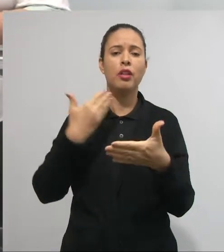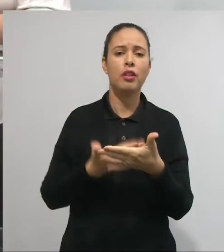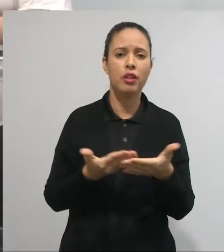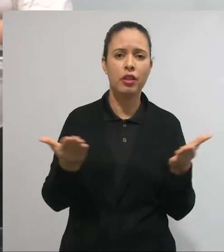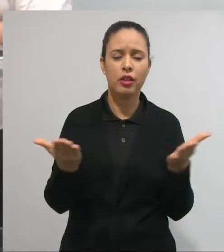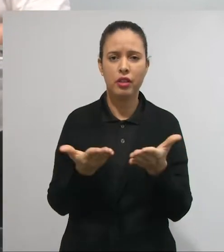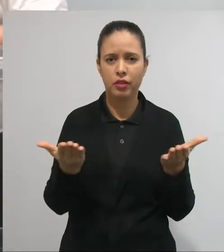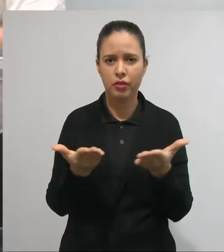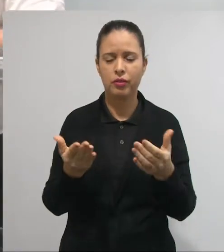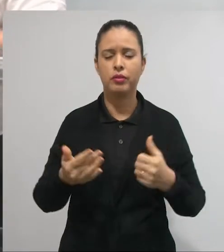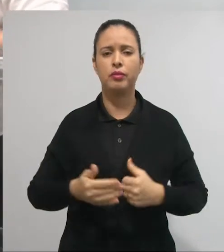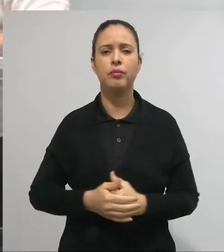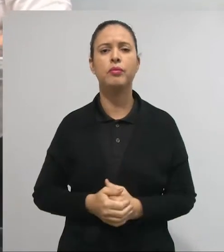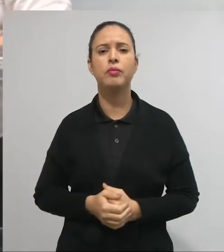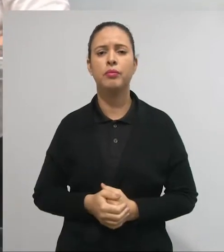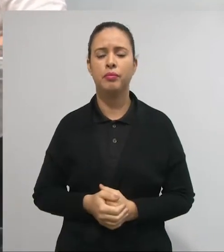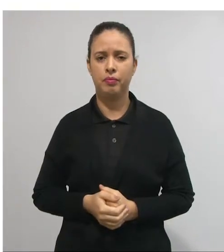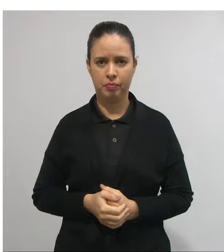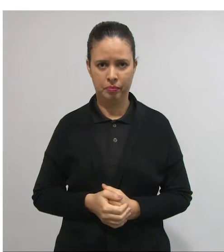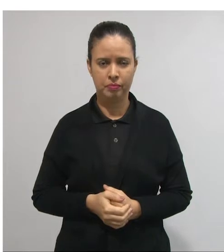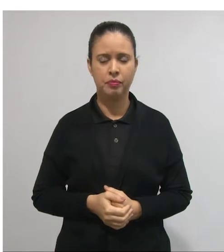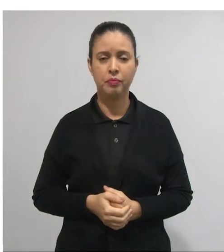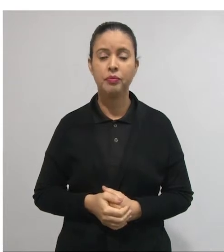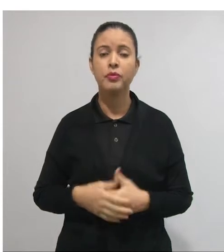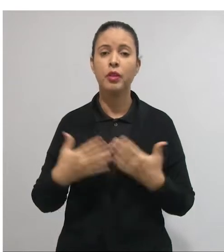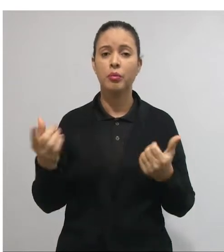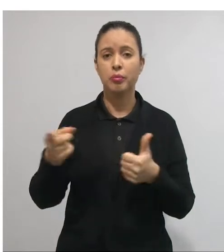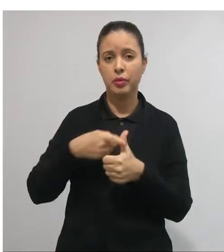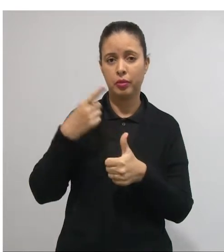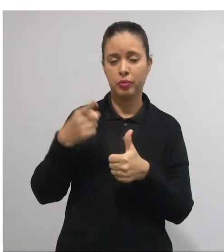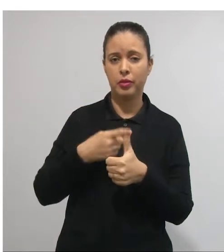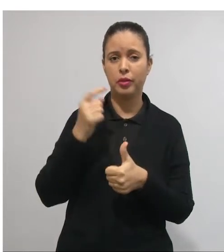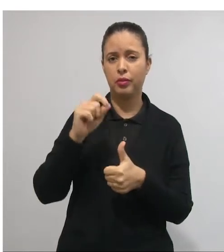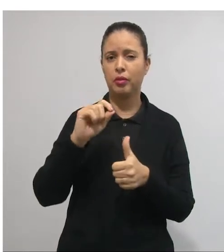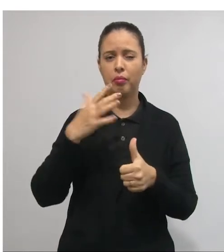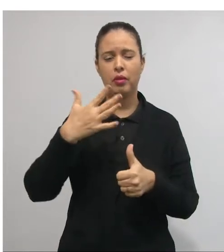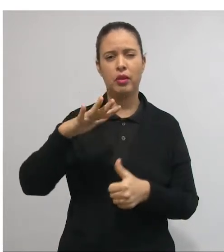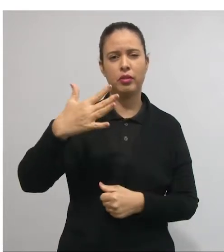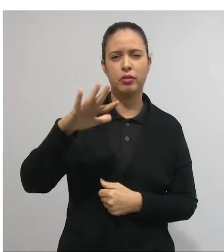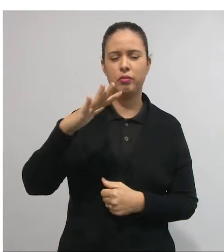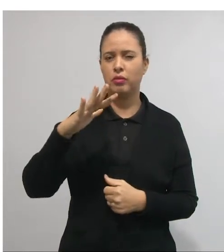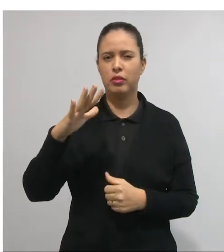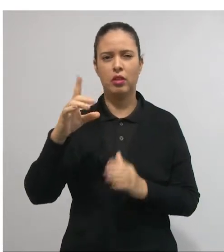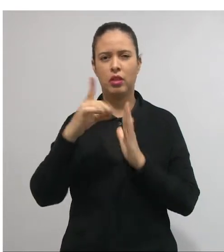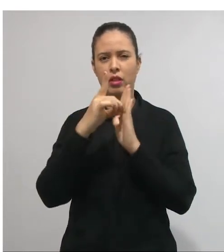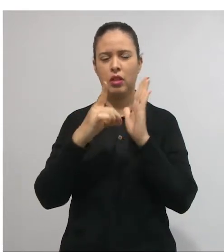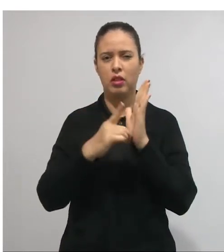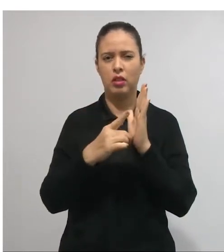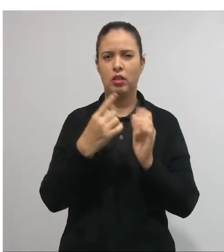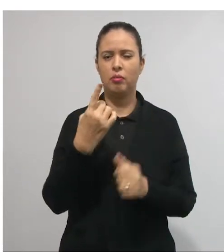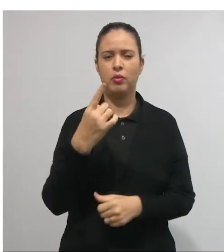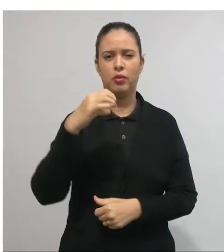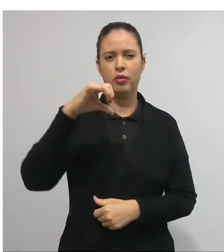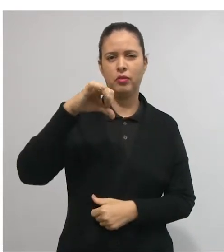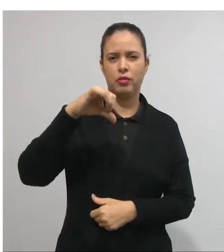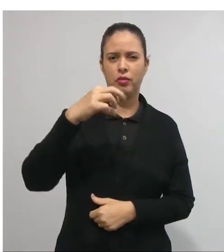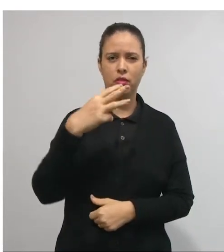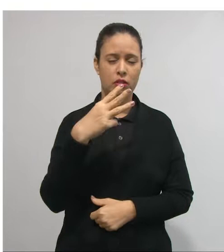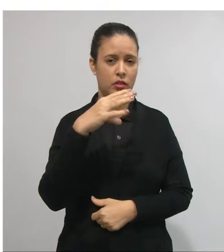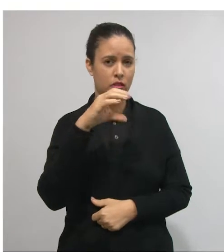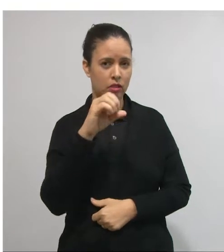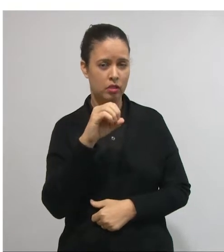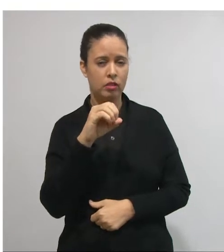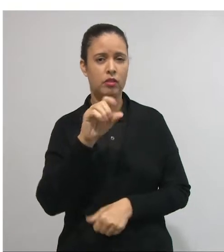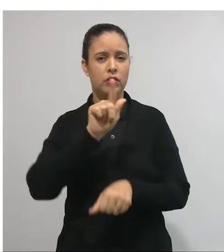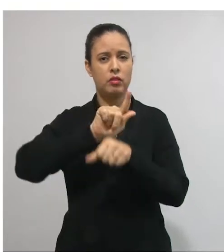hoje? Bem, no primeiro momento, até aproximadamente a década de 1930, a gestão